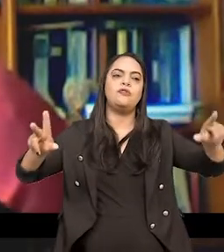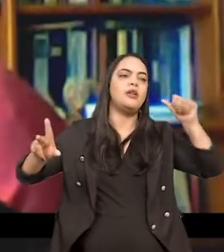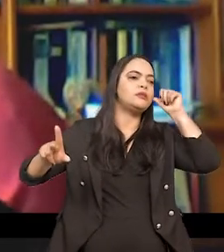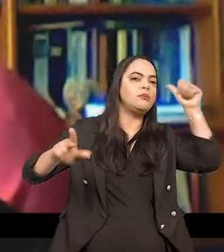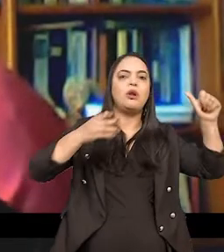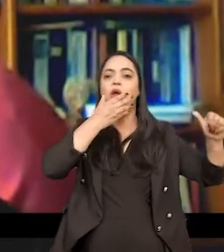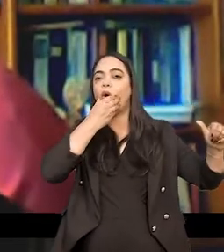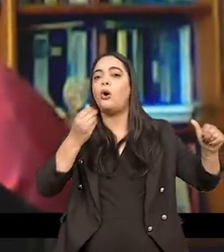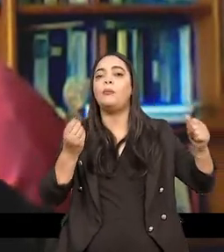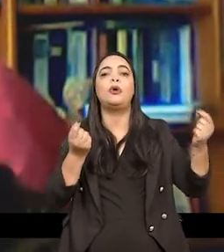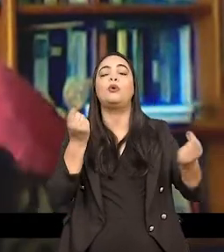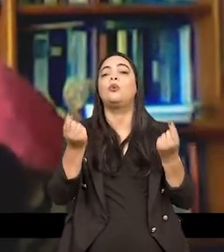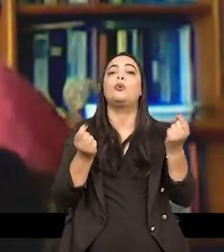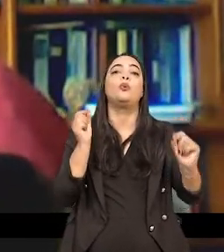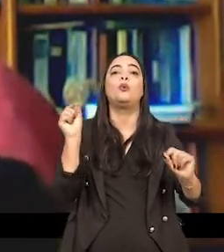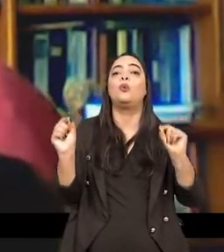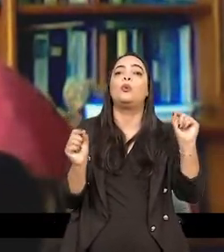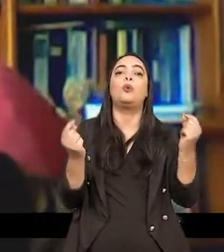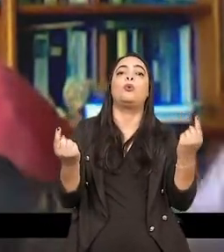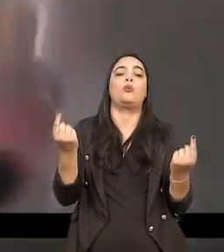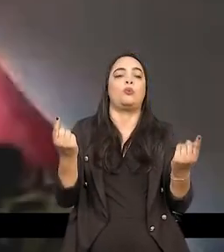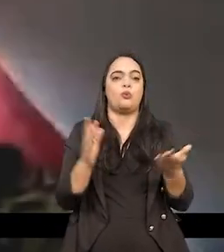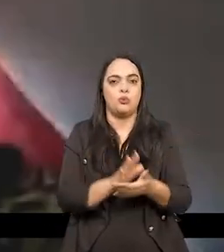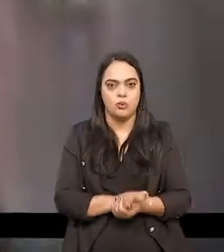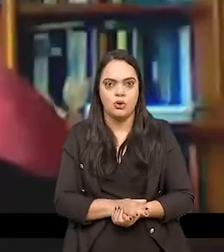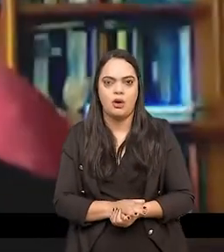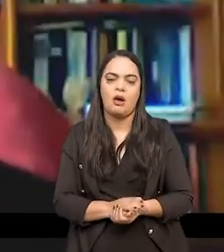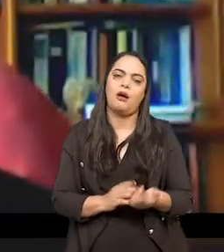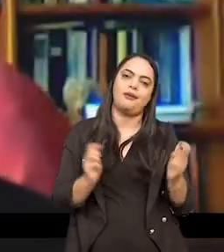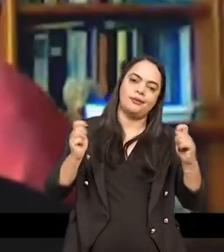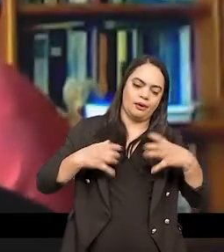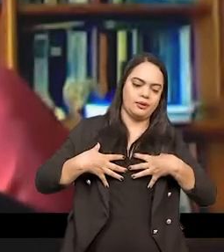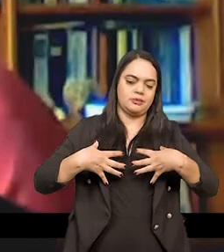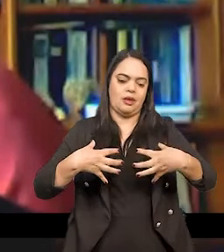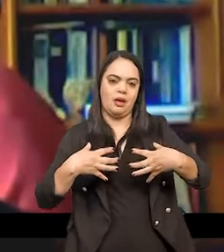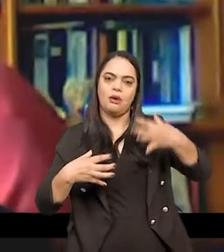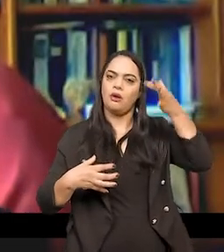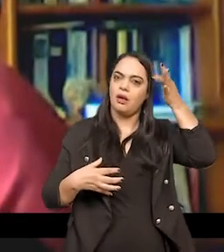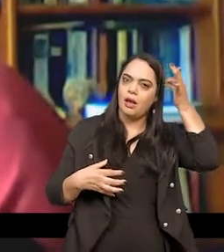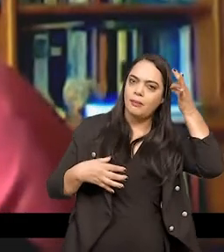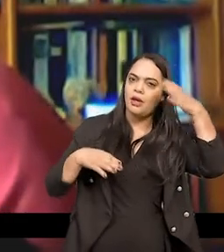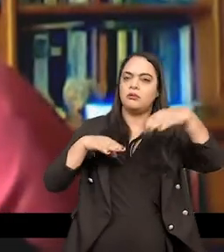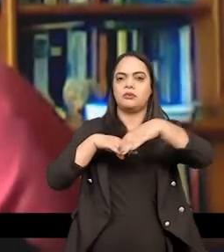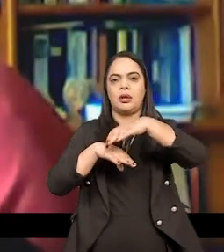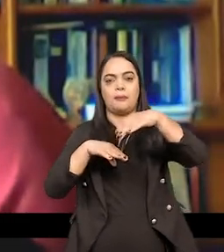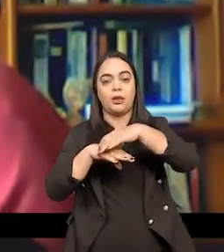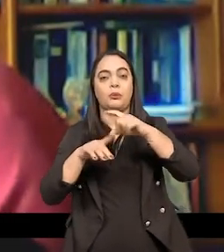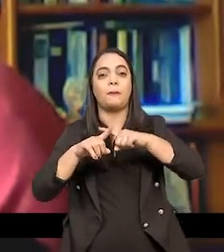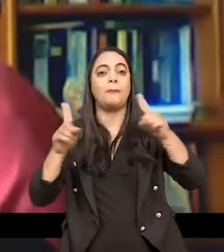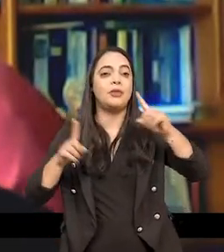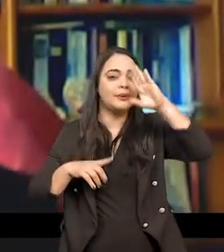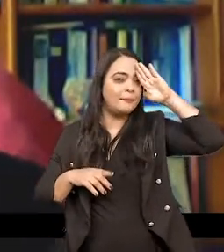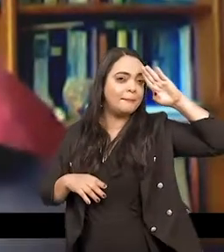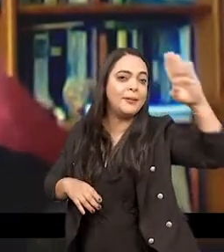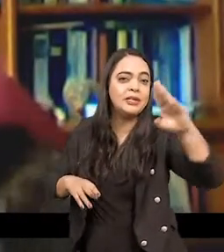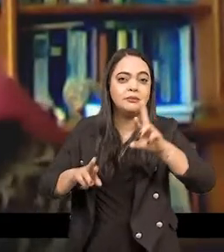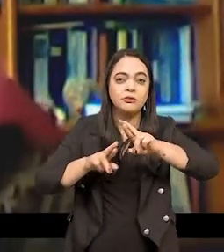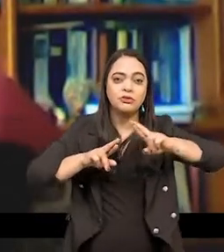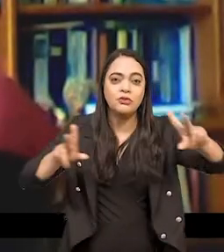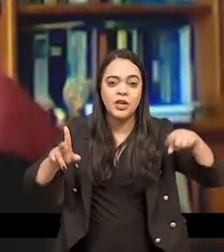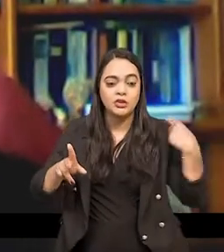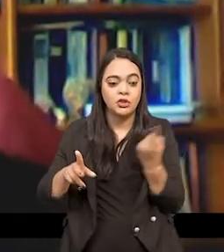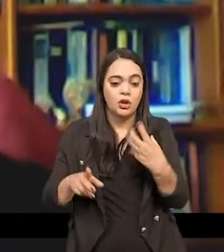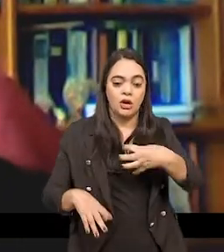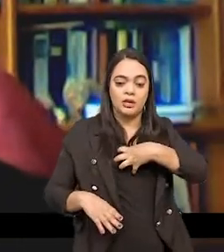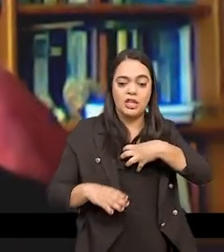mulheres. Daí, claro, os seios, cabelos, tá, tá. Mas ele vai chegar numa diferença fundamental e que ela nos oprime até